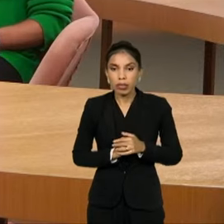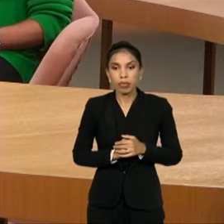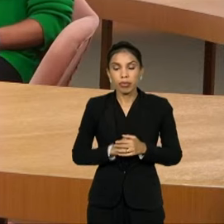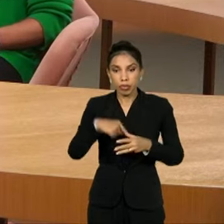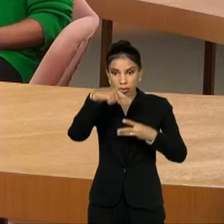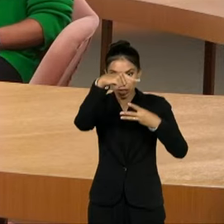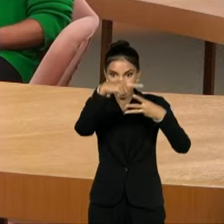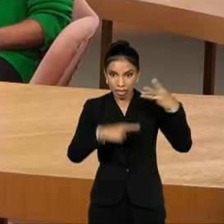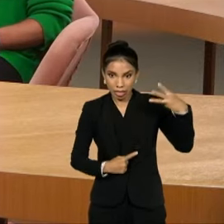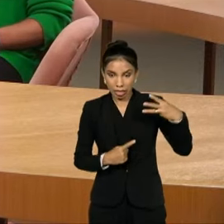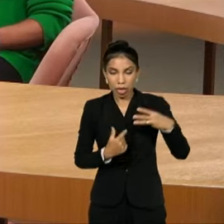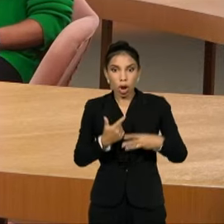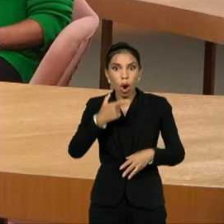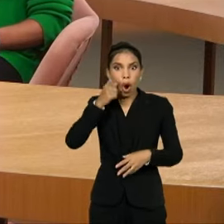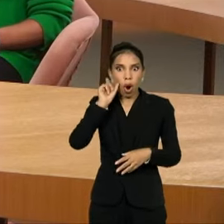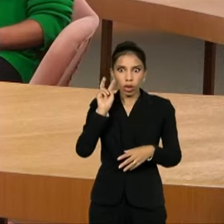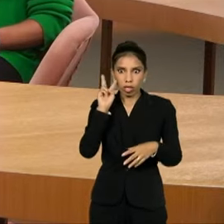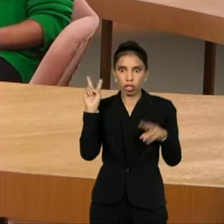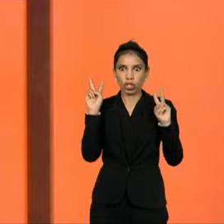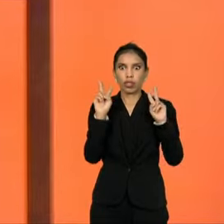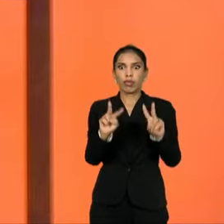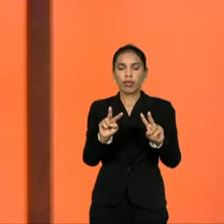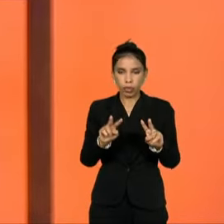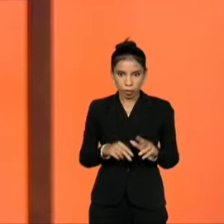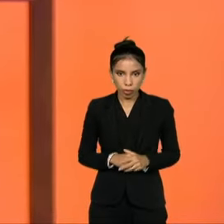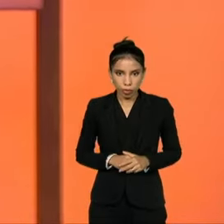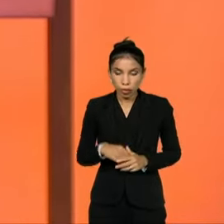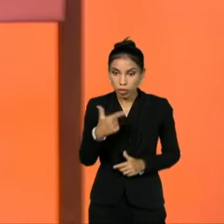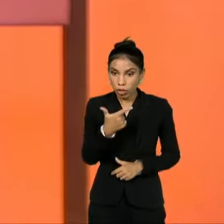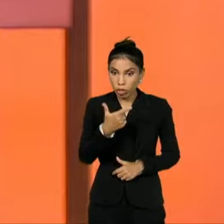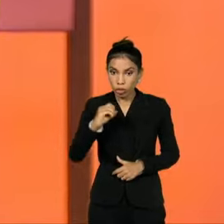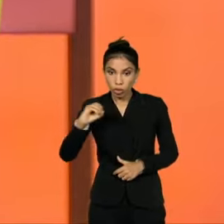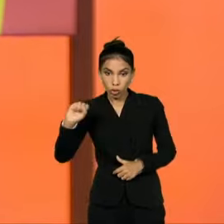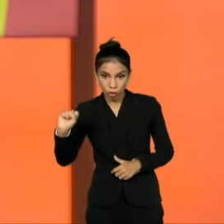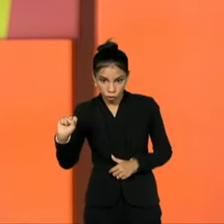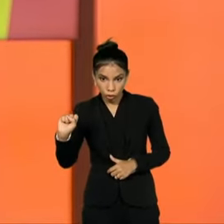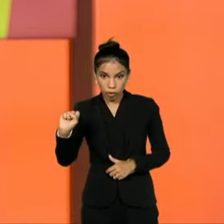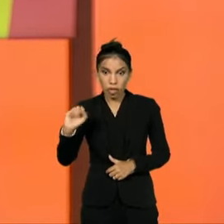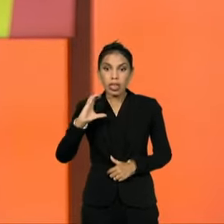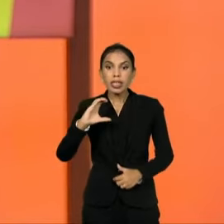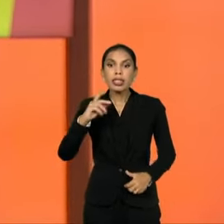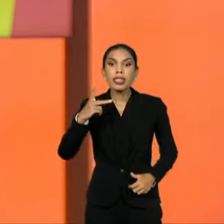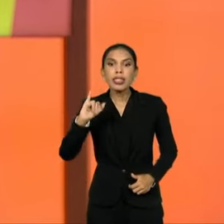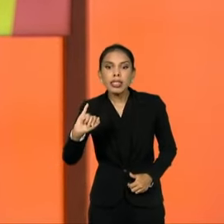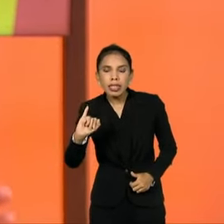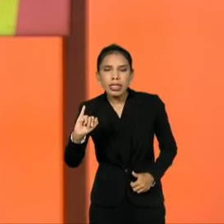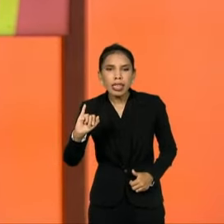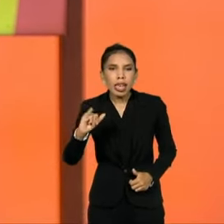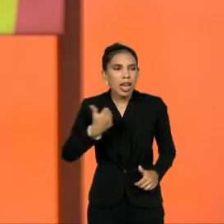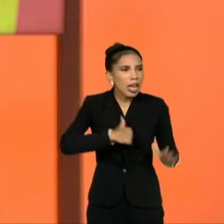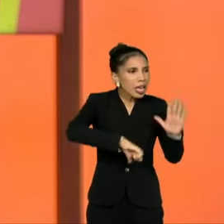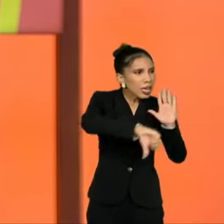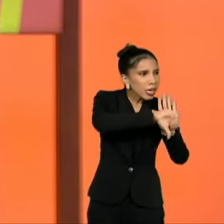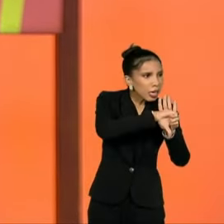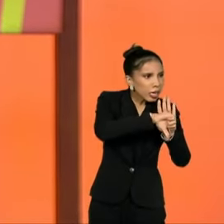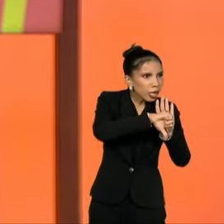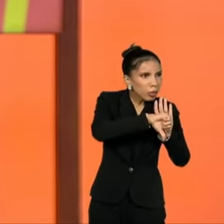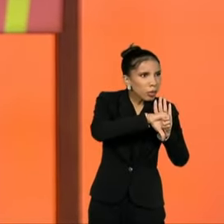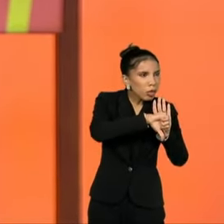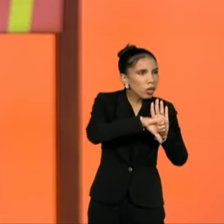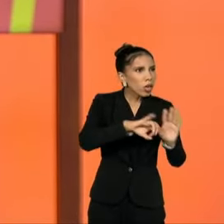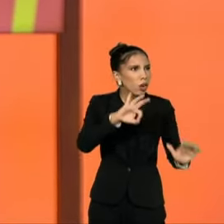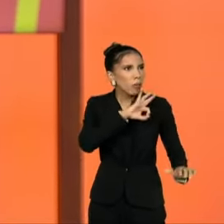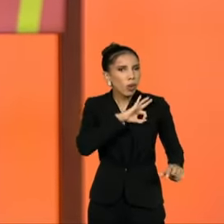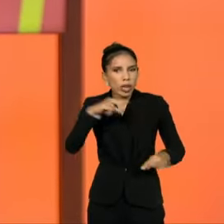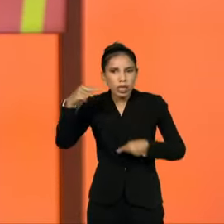assim. Ontem a gente viu bem isso, né? Exatamente. Em 2008, a gente abre a CPI dizendo crime, polícia e política não se separam no Rio.